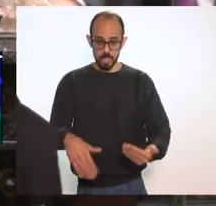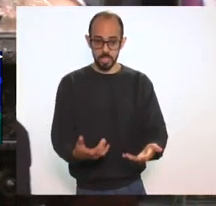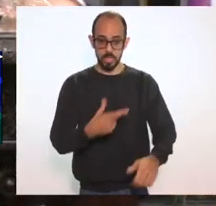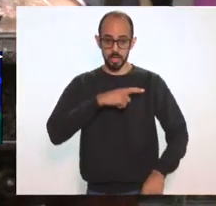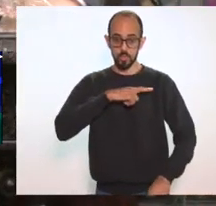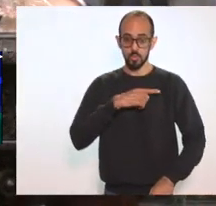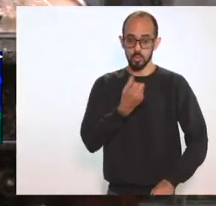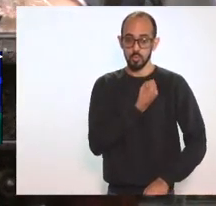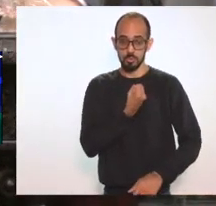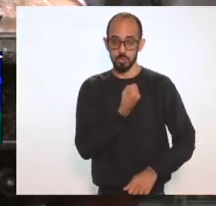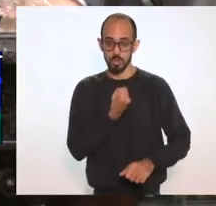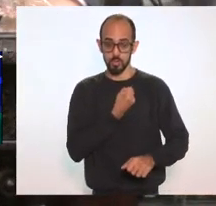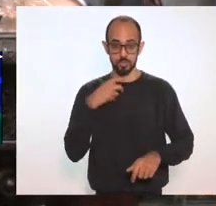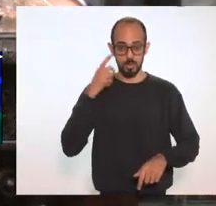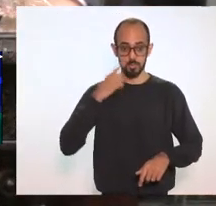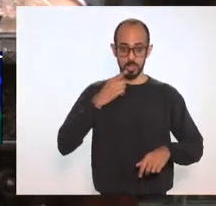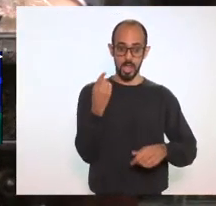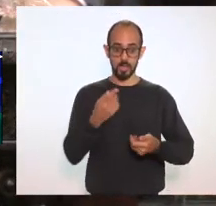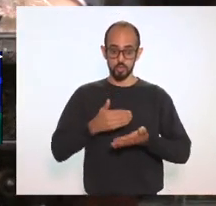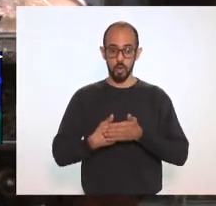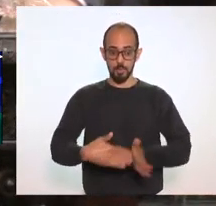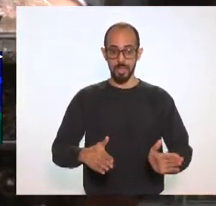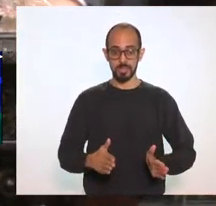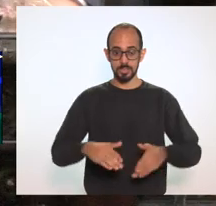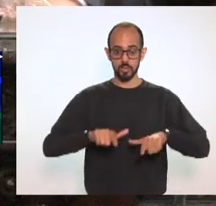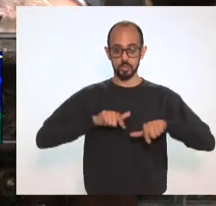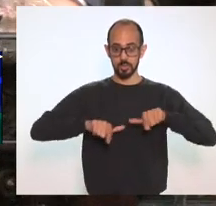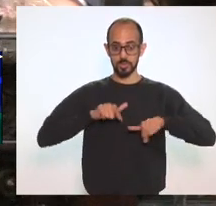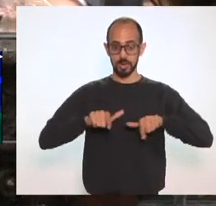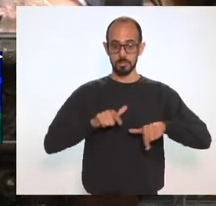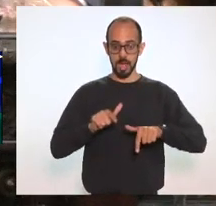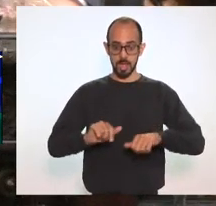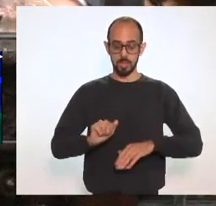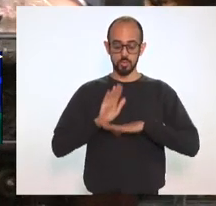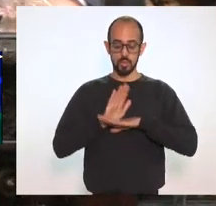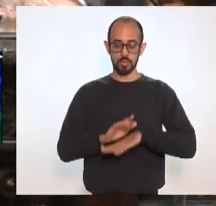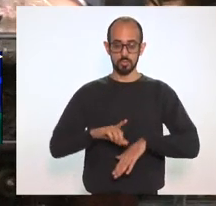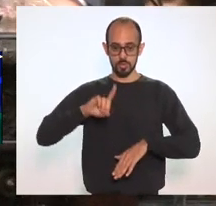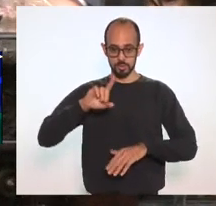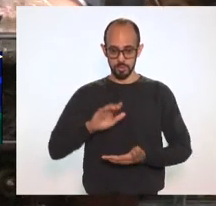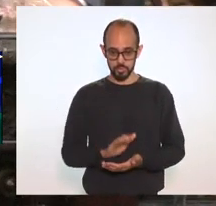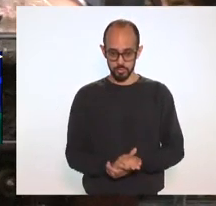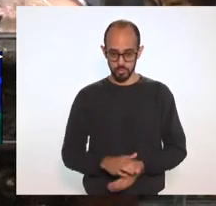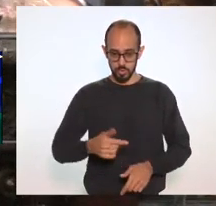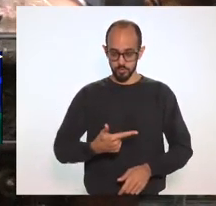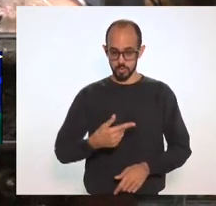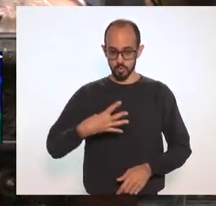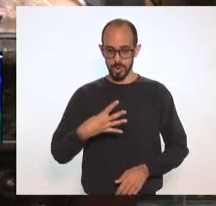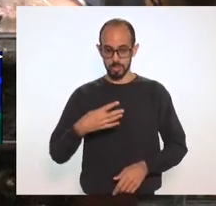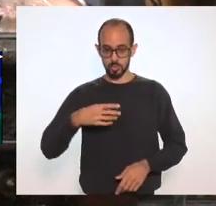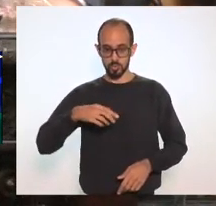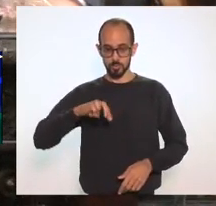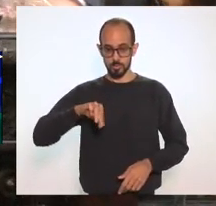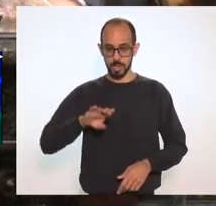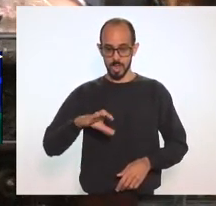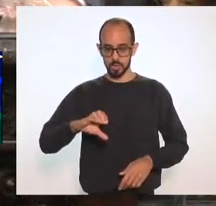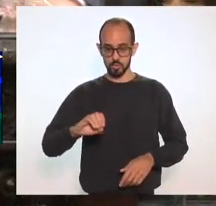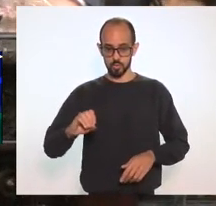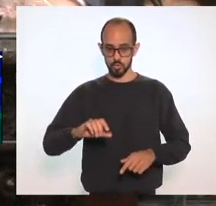Deus, iniciamos os nossos trabalhos. Está aberta a terceira sessão extraordinária do dia 24 de março,